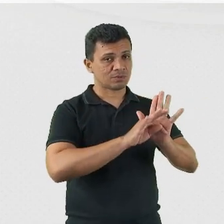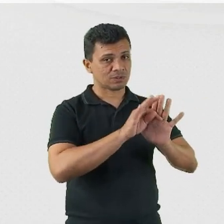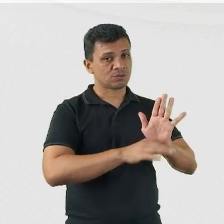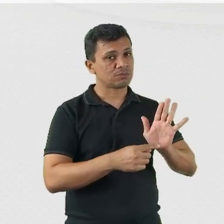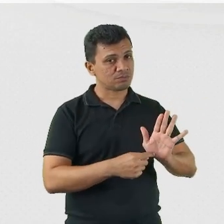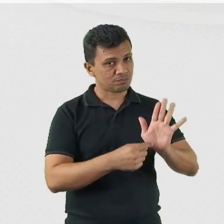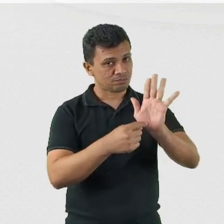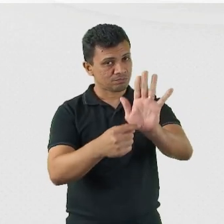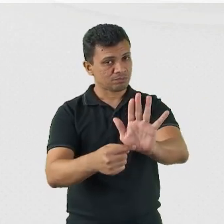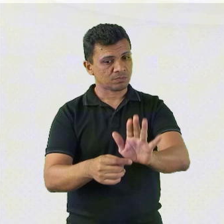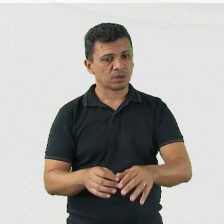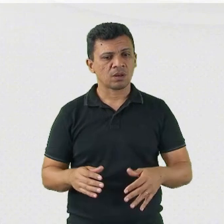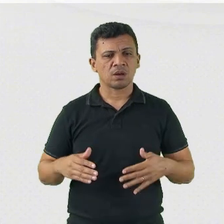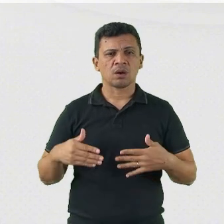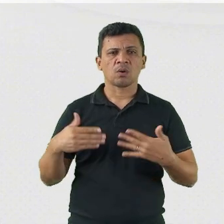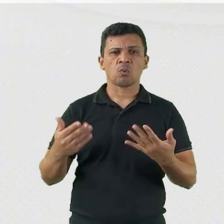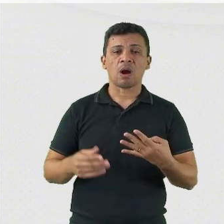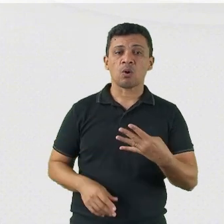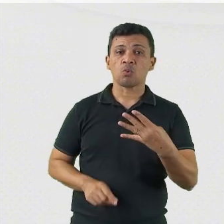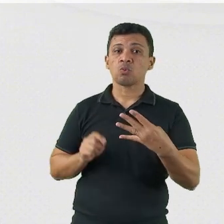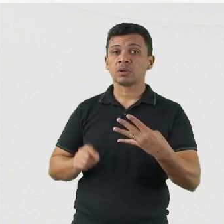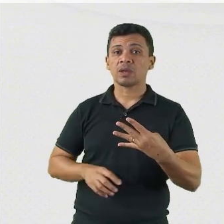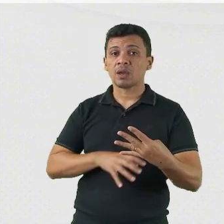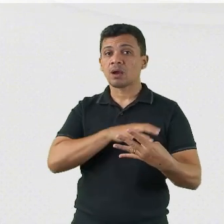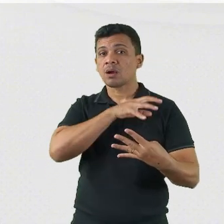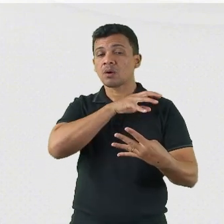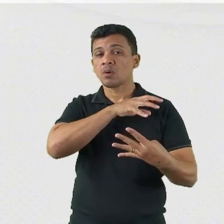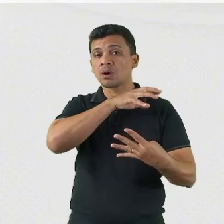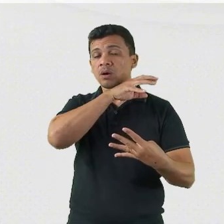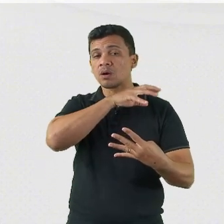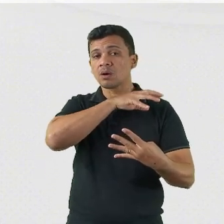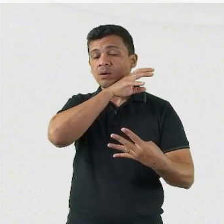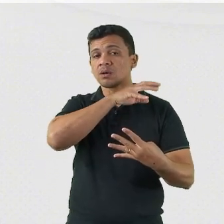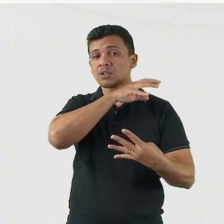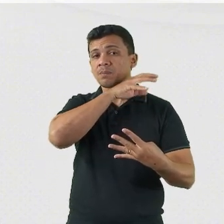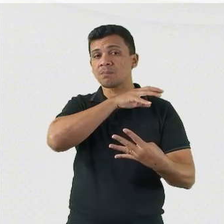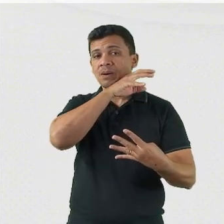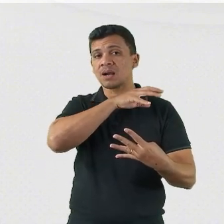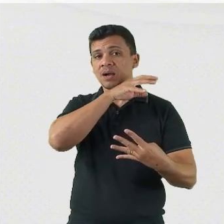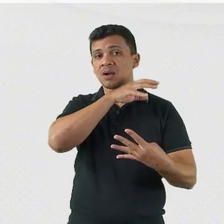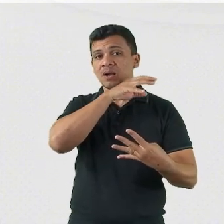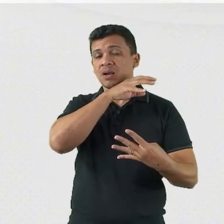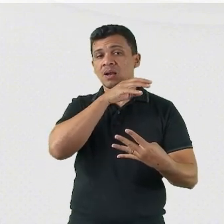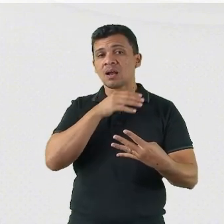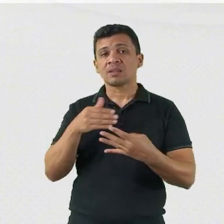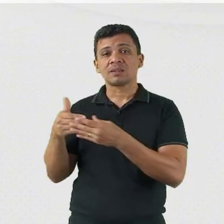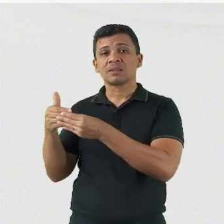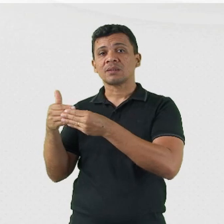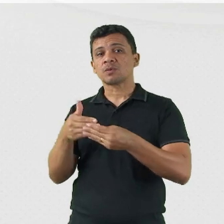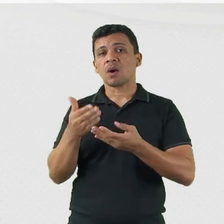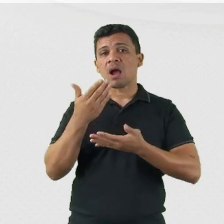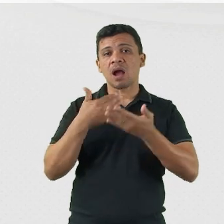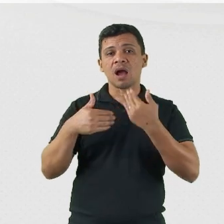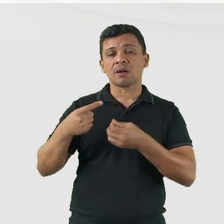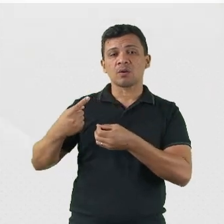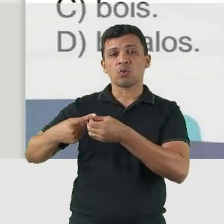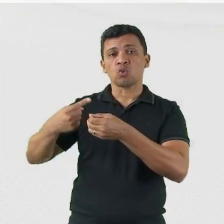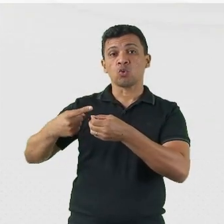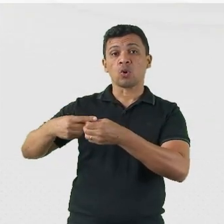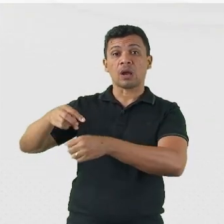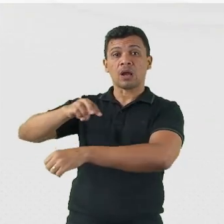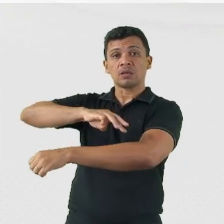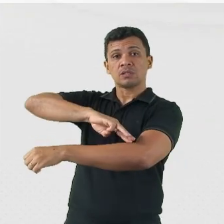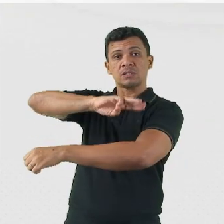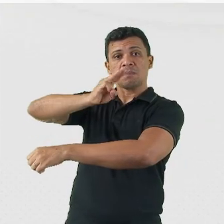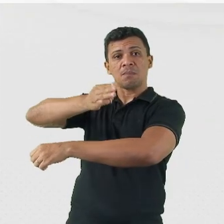textual, qual o animal utilizado para transportar alimentos em áreas rurais e montanhosas? Então, olha